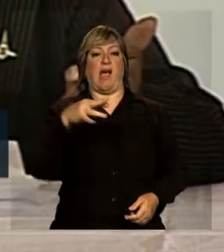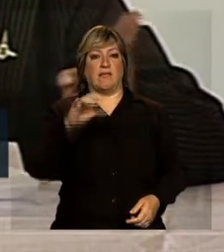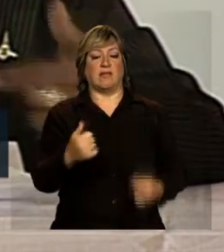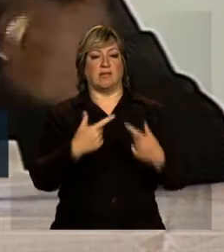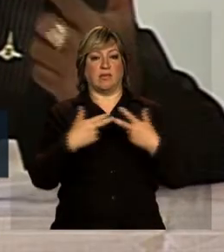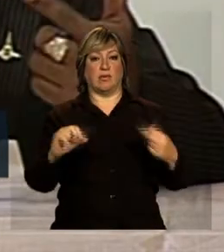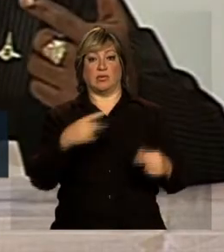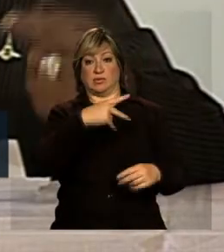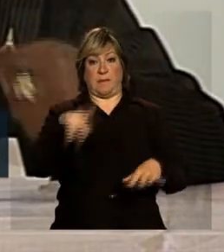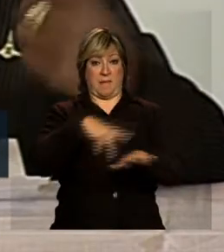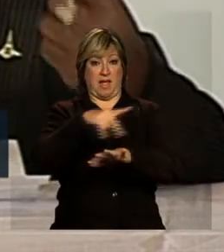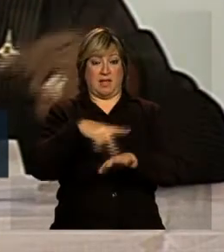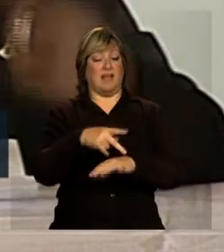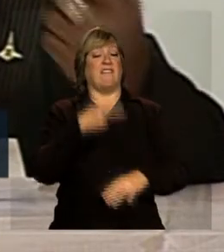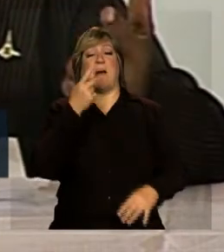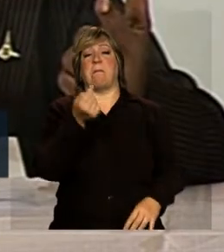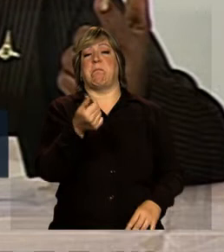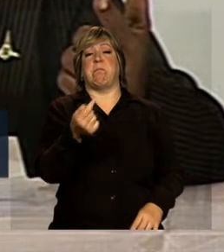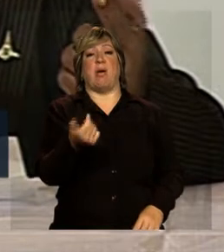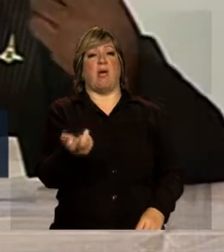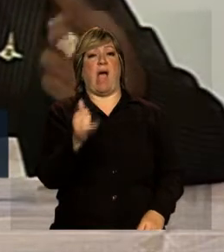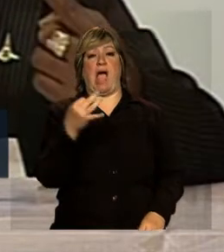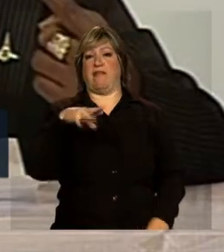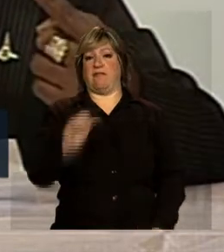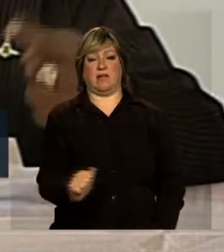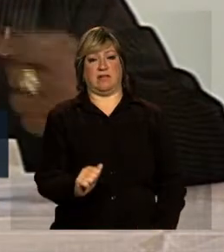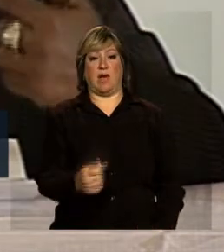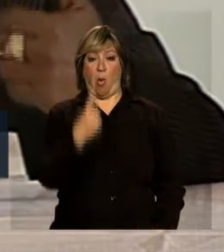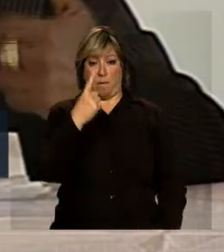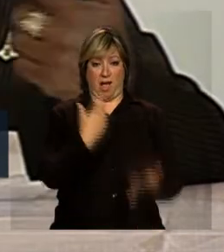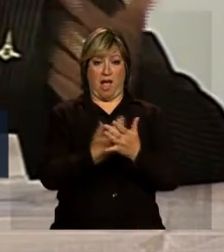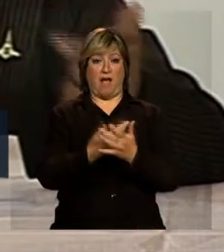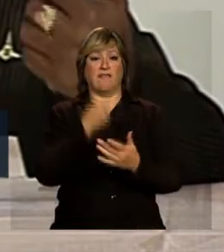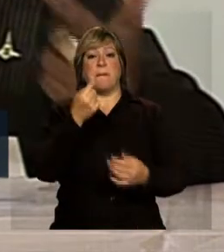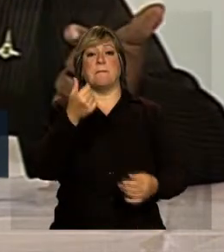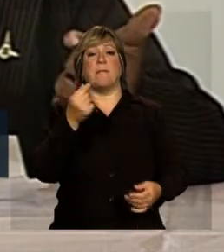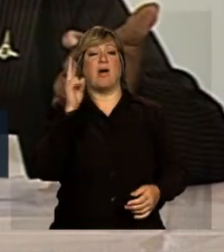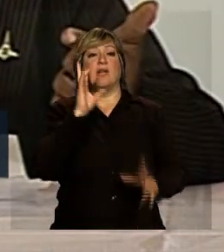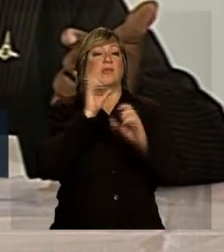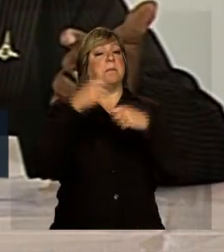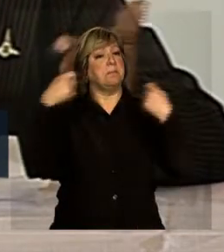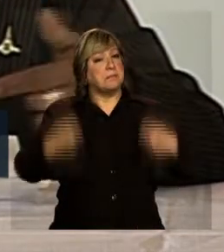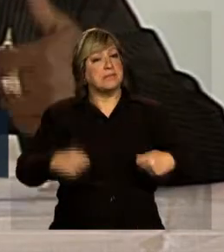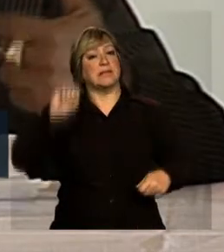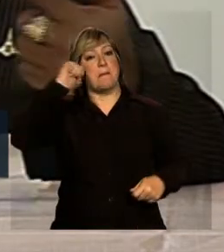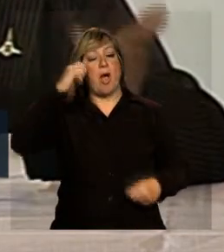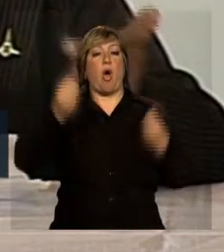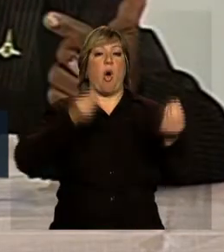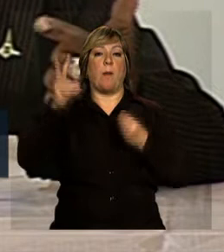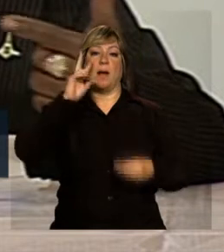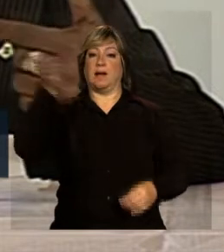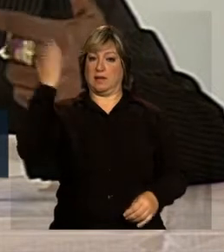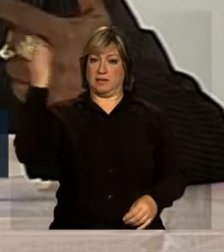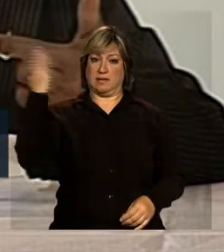seus países, muito mal, fala em uma aula e naquele termo bem pejorativo, como